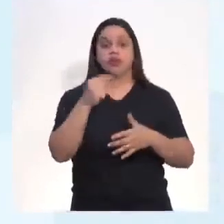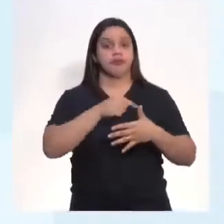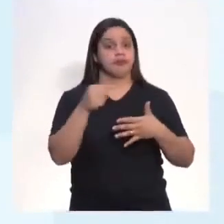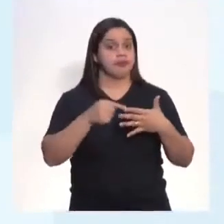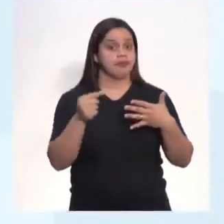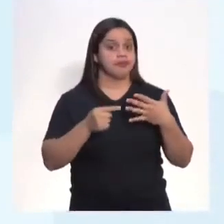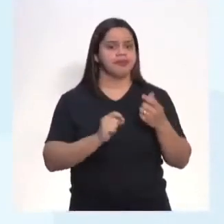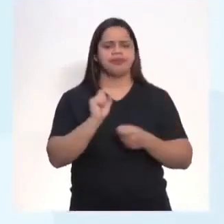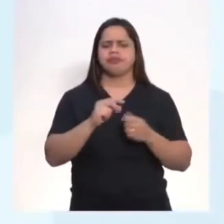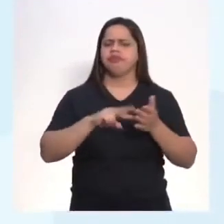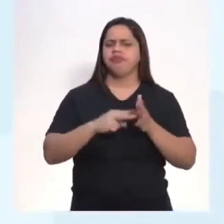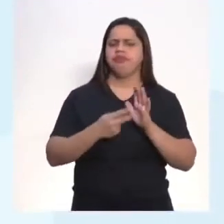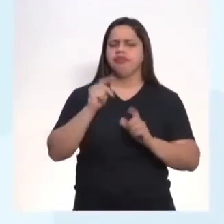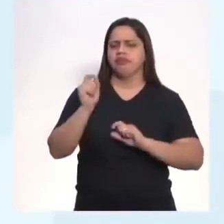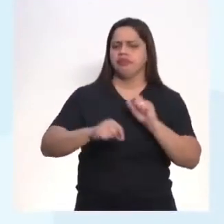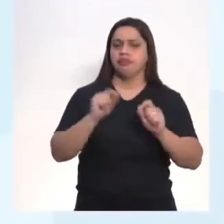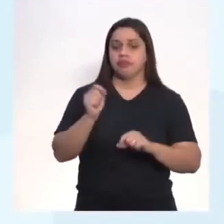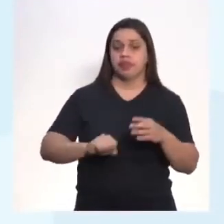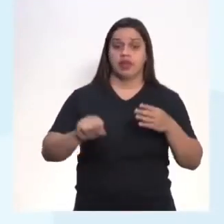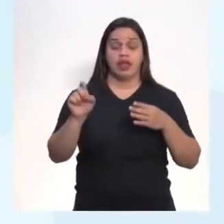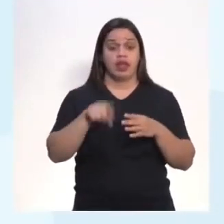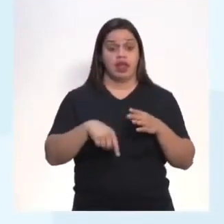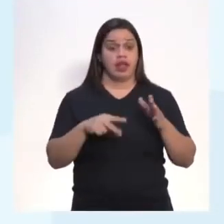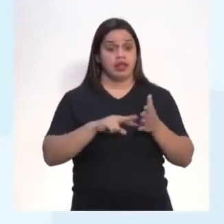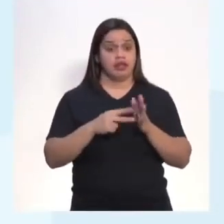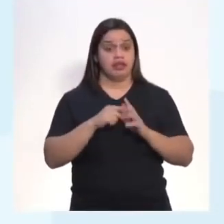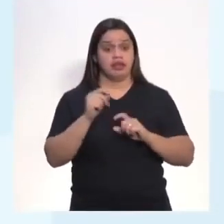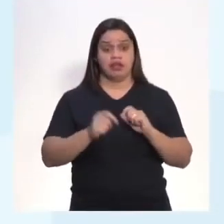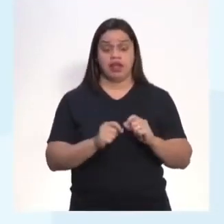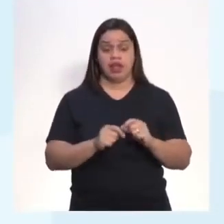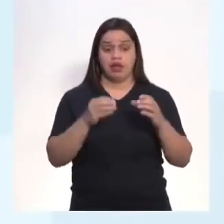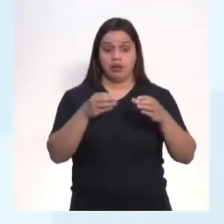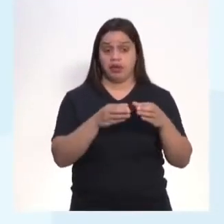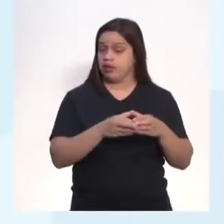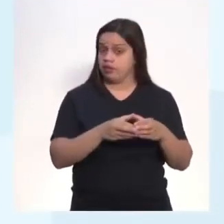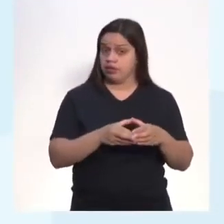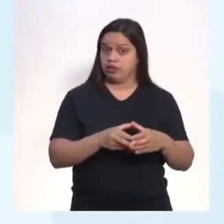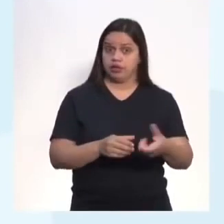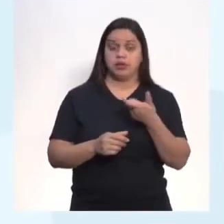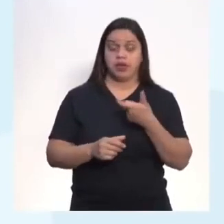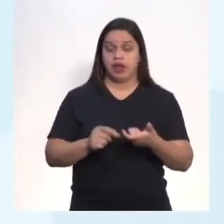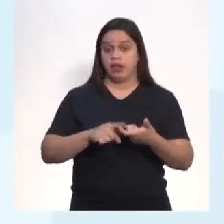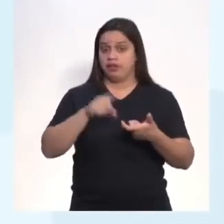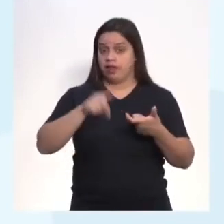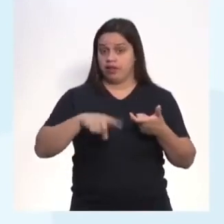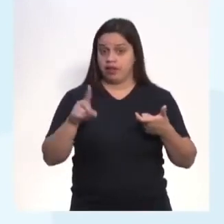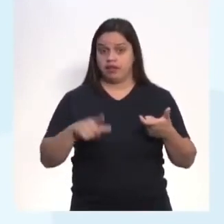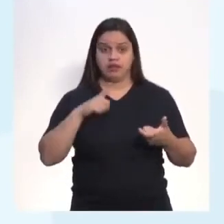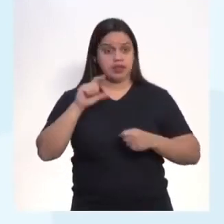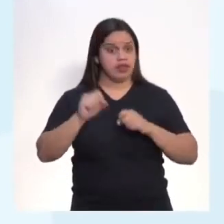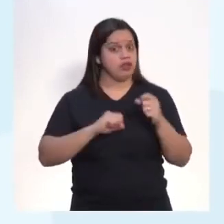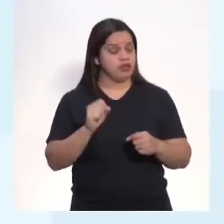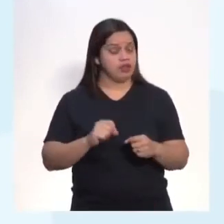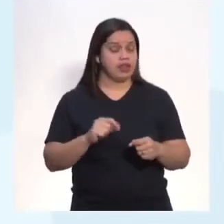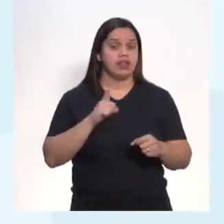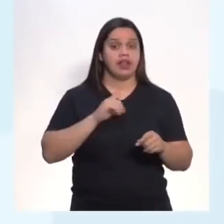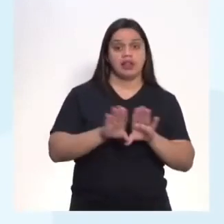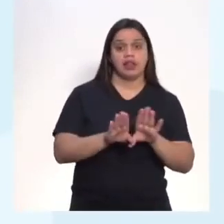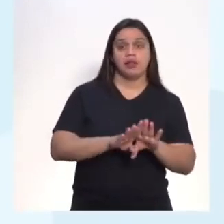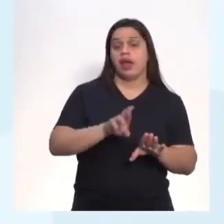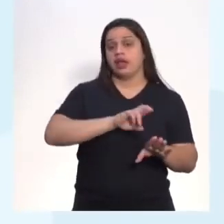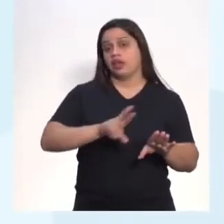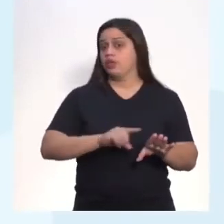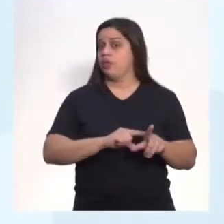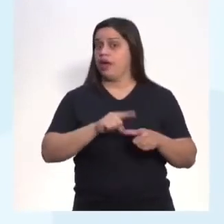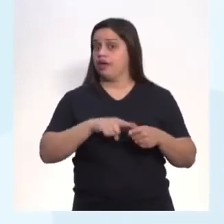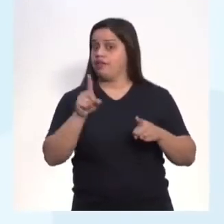dizer? Calma lá, Mônica. Porque ali aparece, é uma classe de palavras variável. E aí existem as invariáveis e as